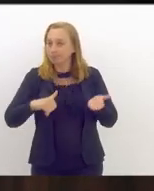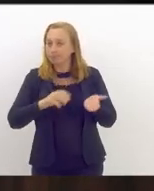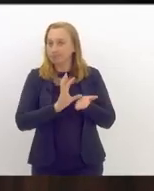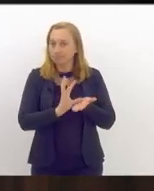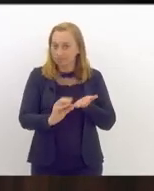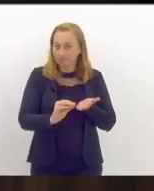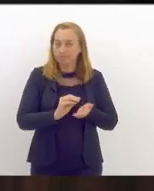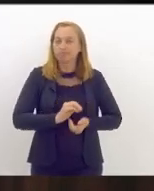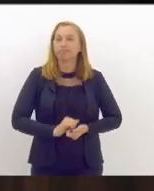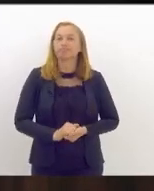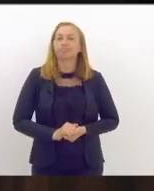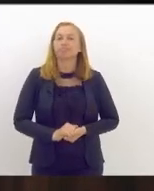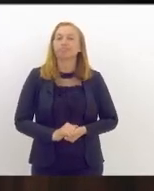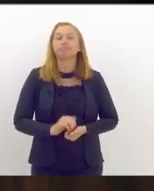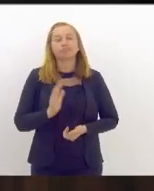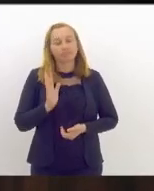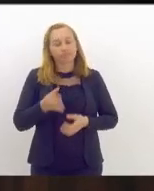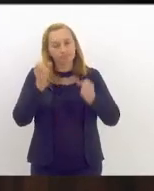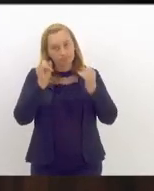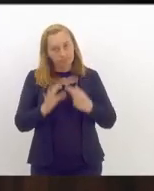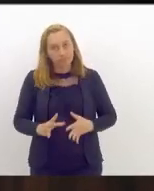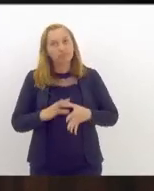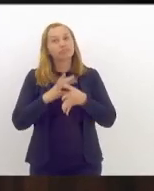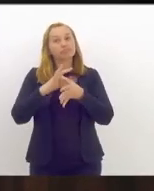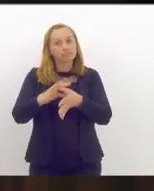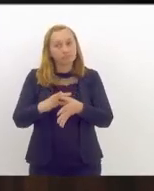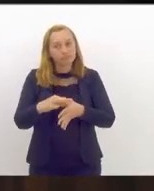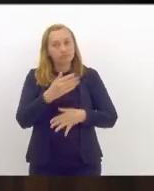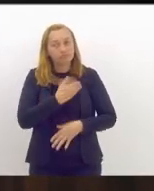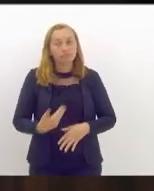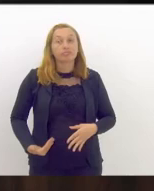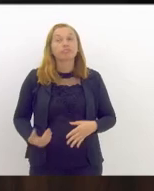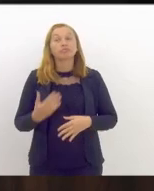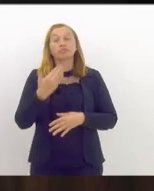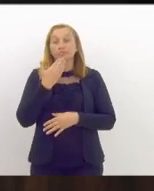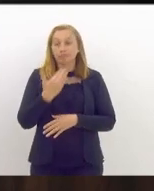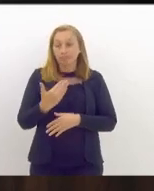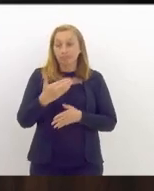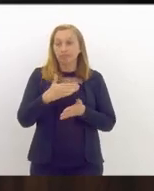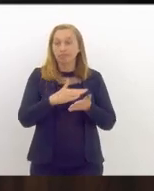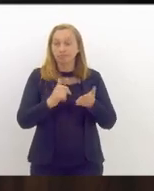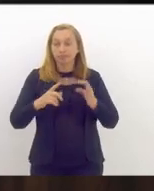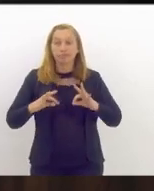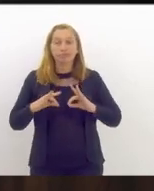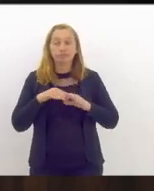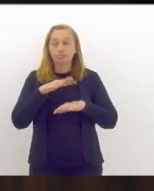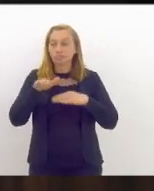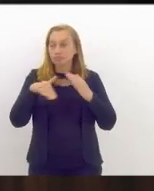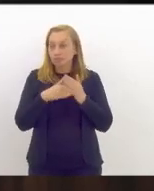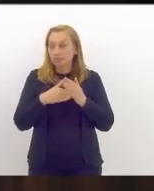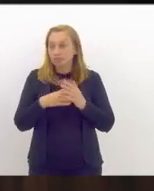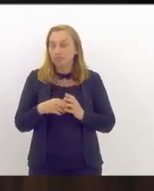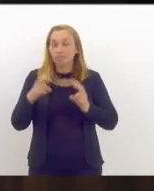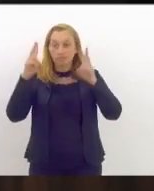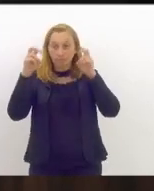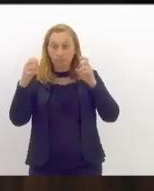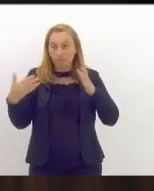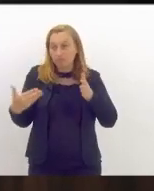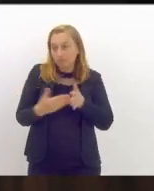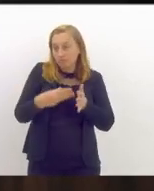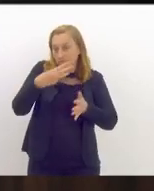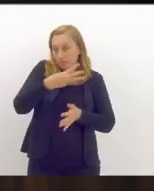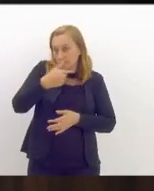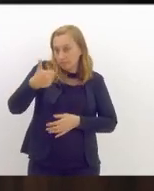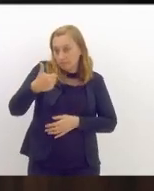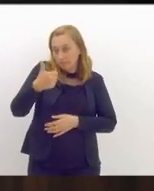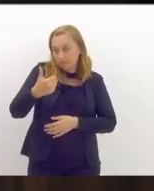pauta eu já te expliquei o líder do governo se ele pedir a retirada definitiva esse tema a gente não enfrenta mais até 31 de dezembro